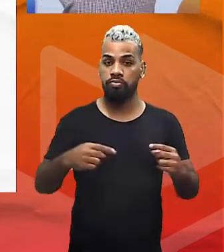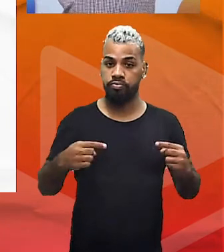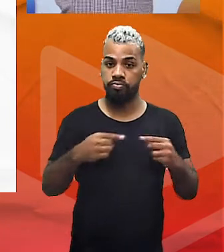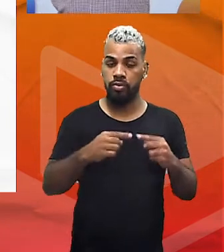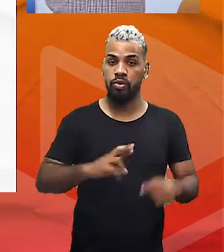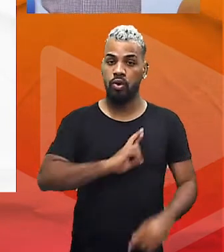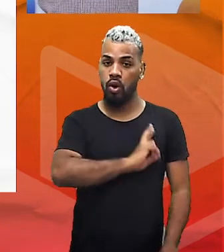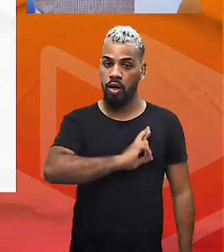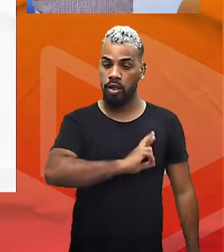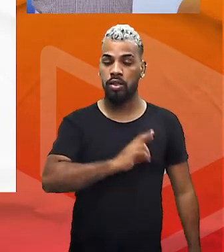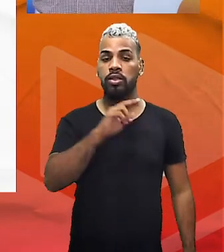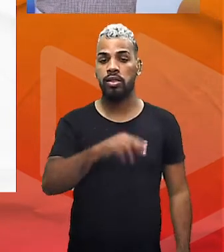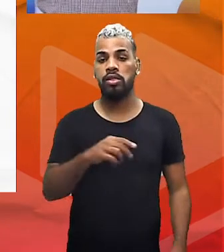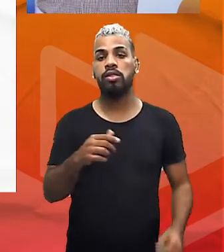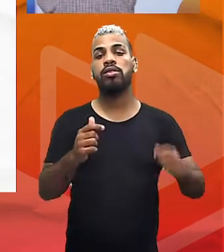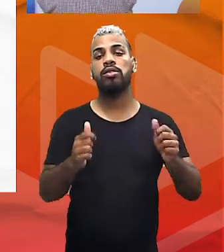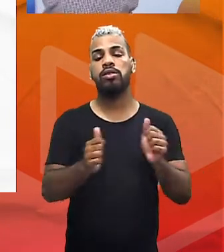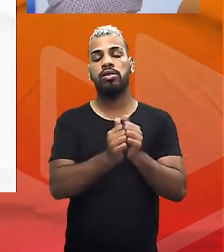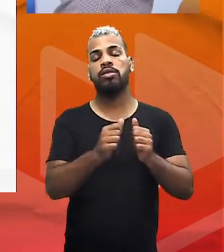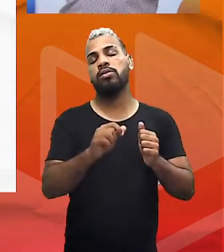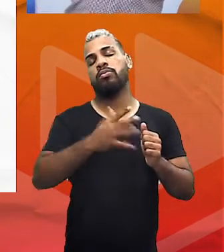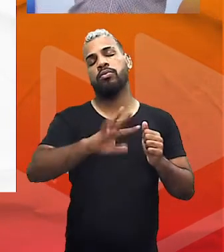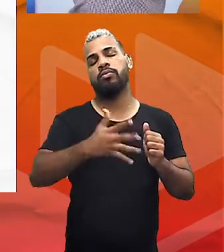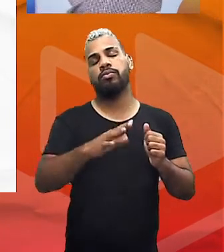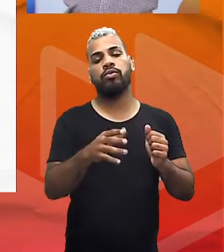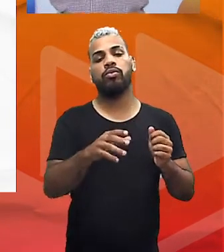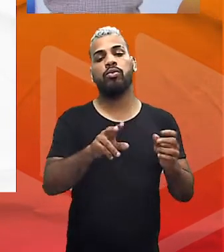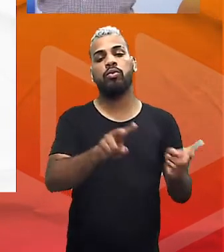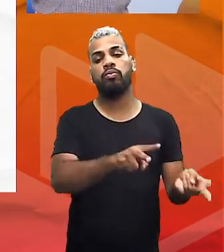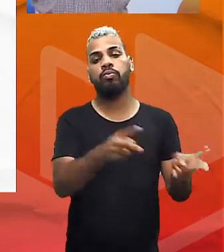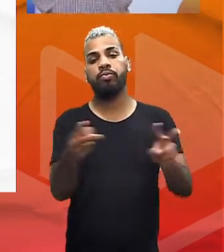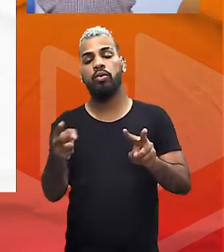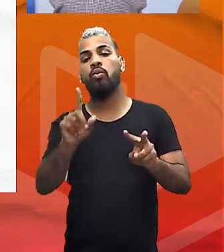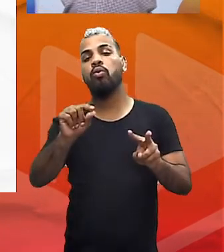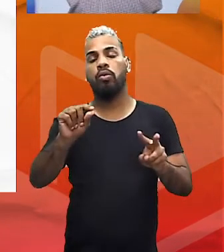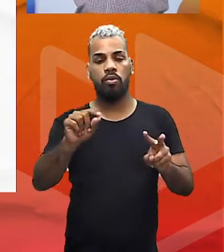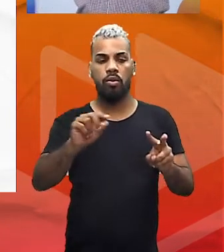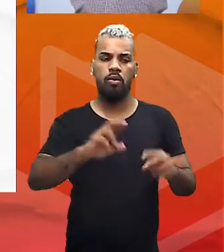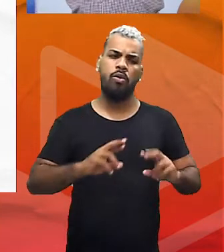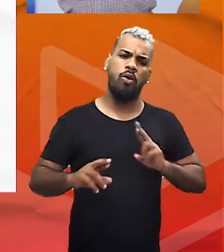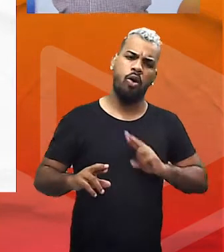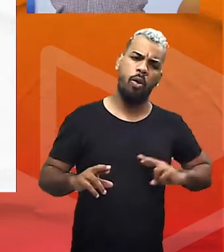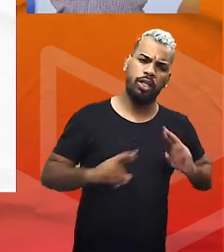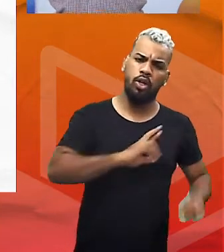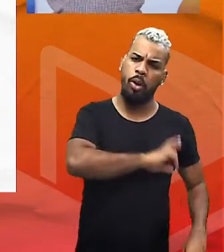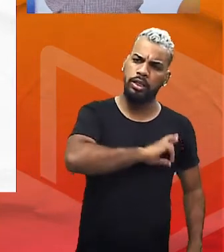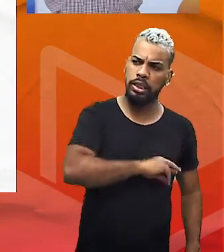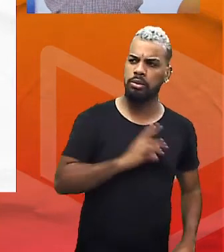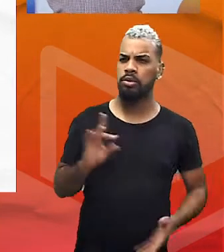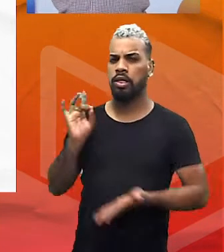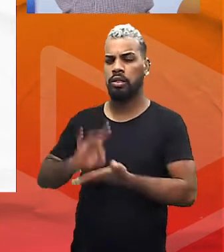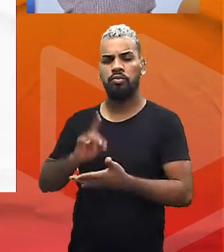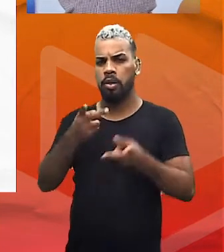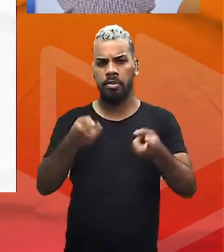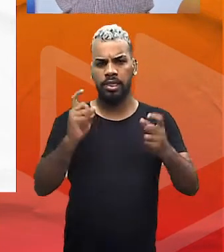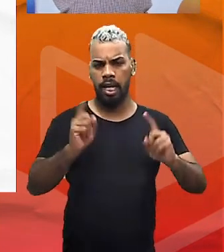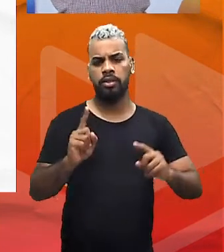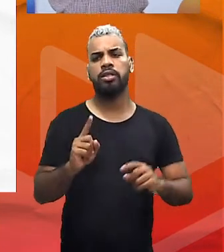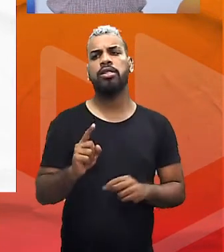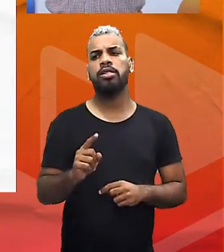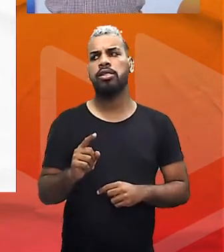tá? Ele ficou ali numa transição entre romantismo e realismo. Você já percebe que ele